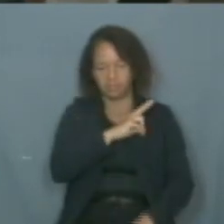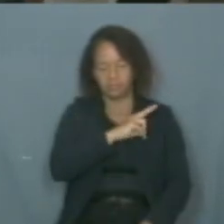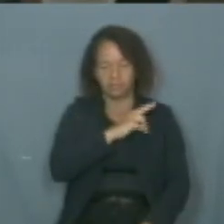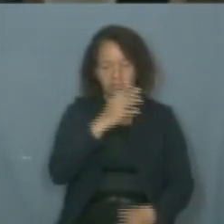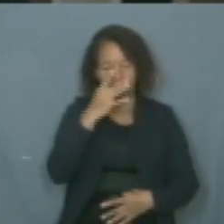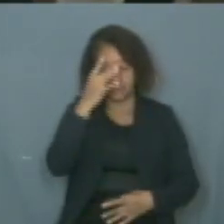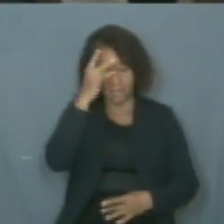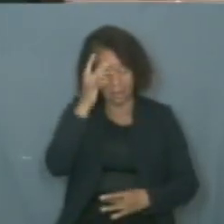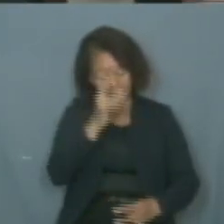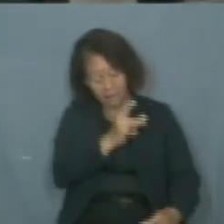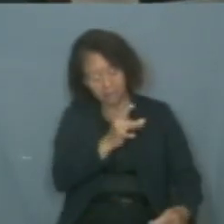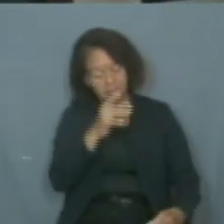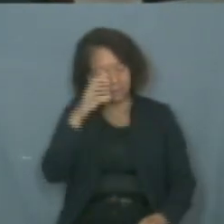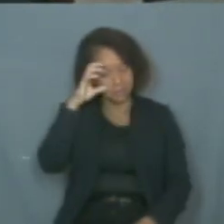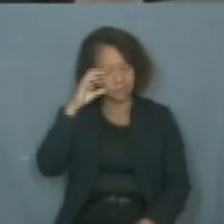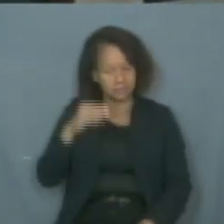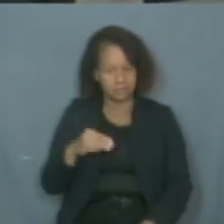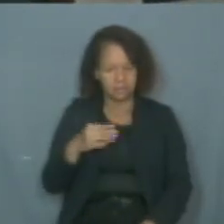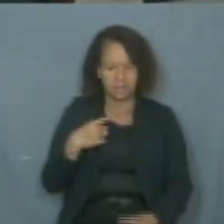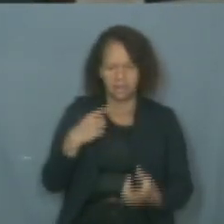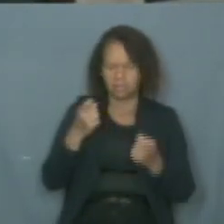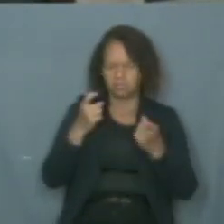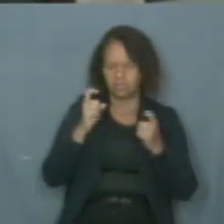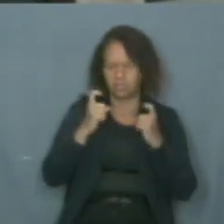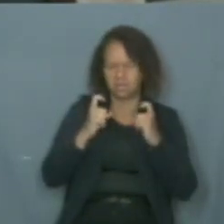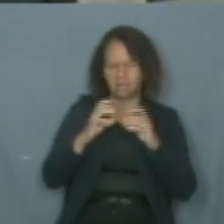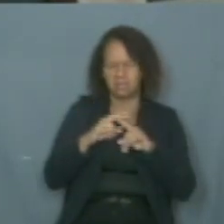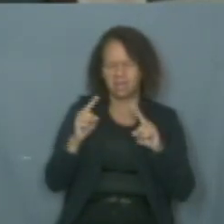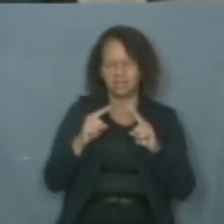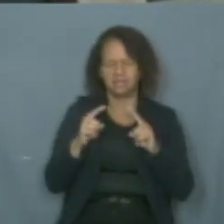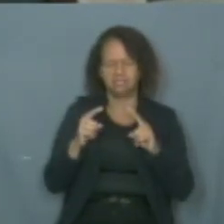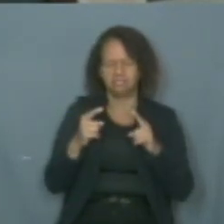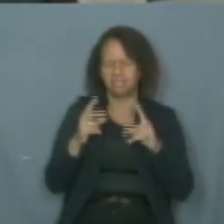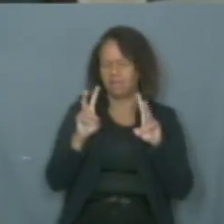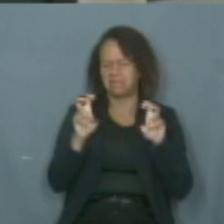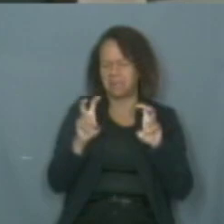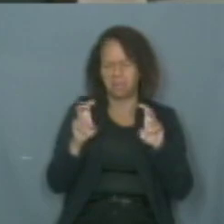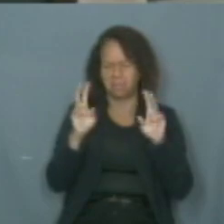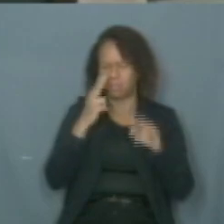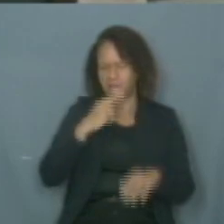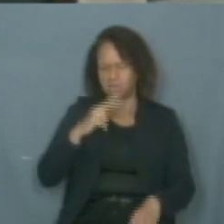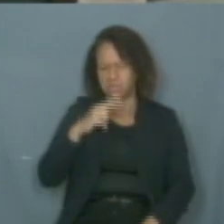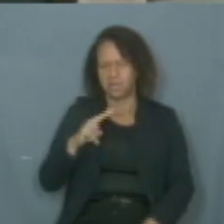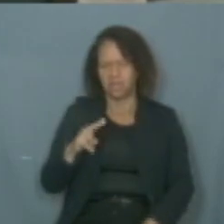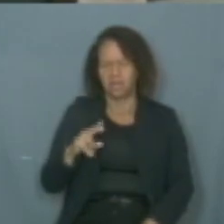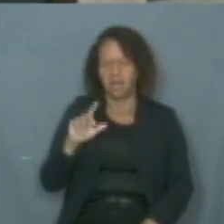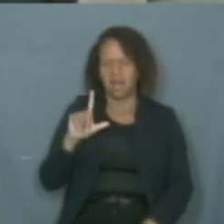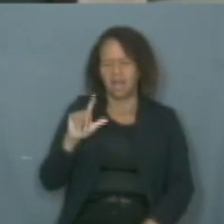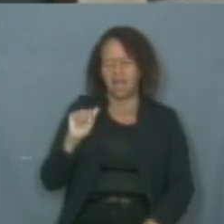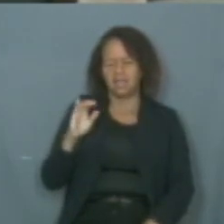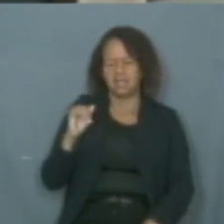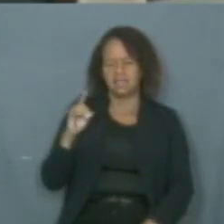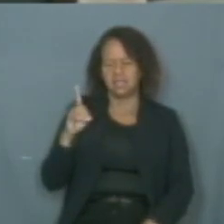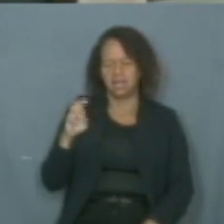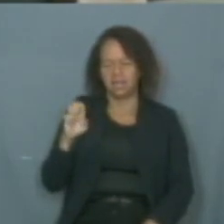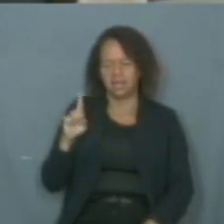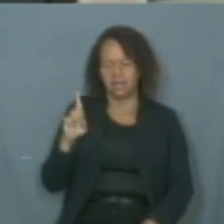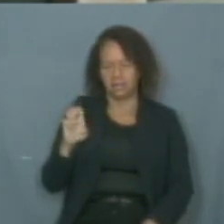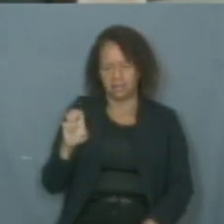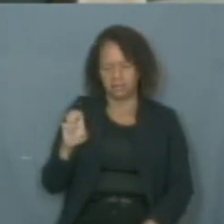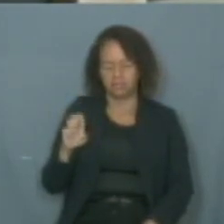Medina. Ia para a discussão, mas vou usar aqui o a parte, porque o senhor já tratou do que eu ia tratar. A questão de laicidade é